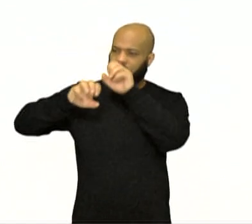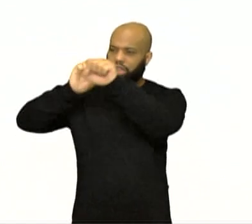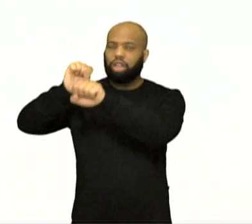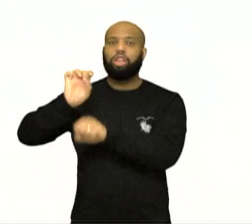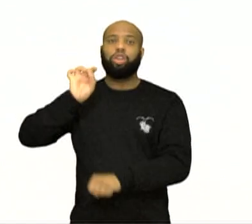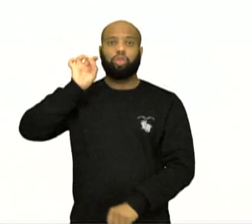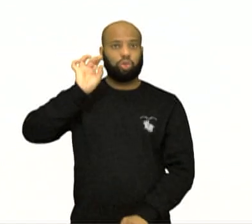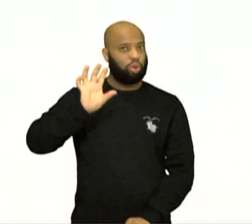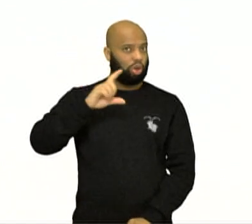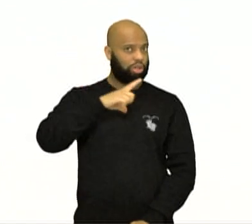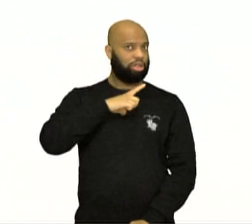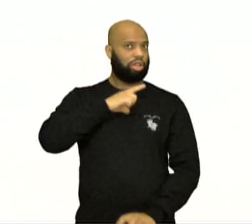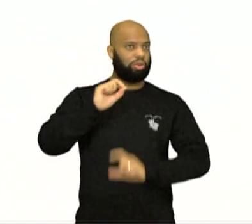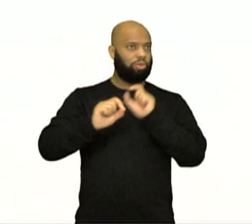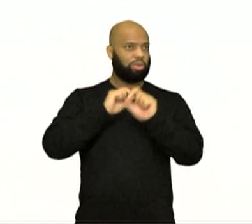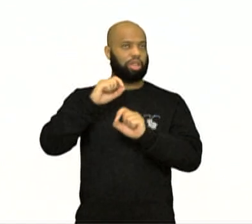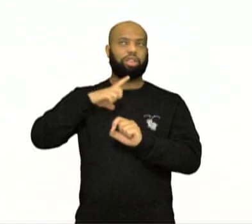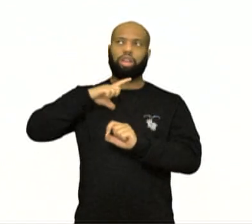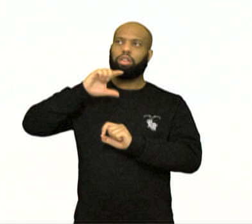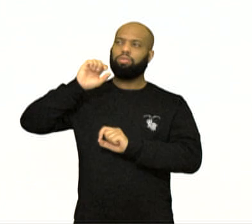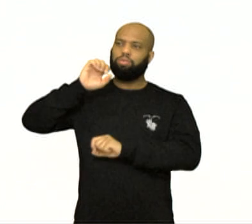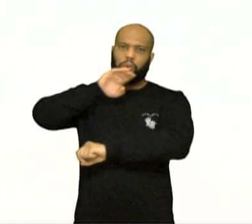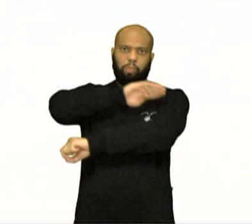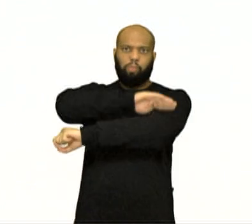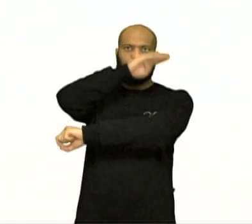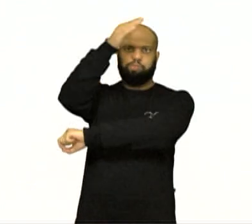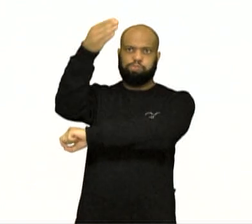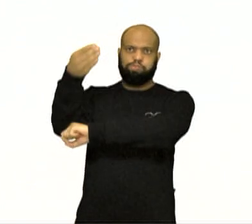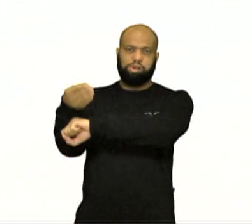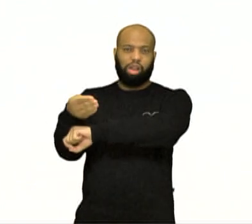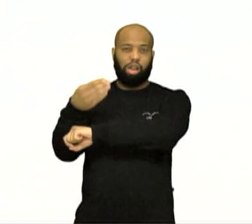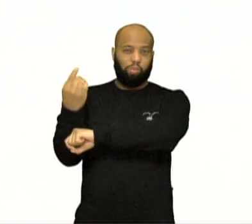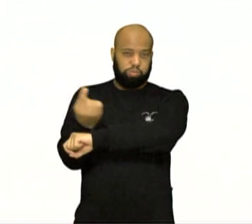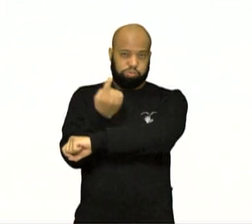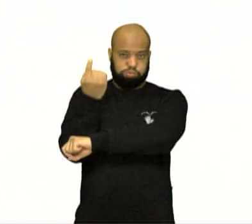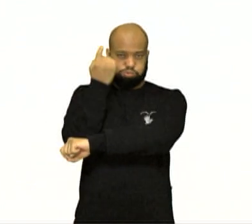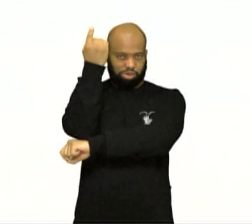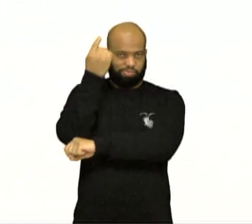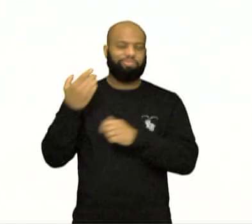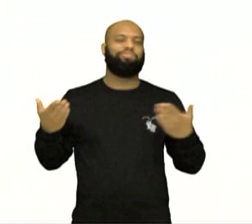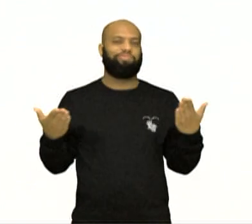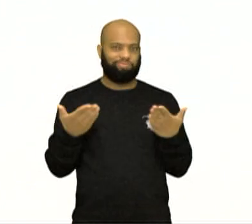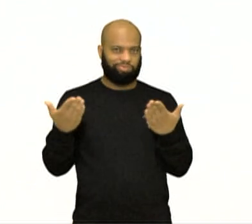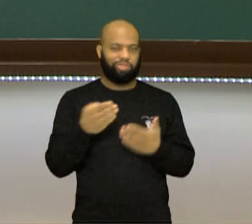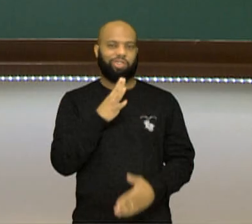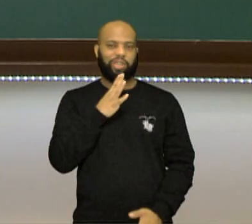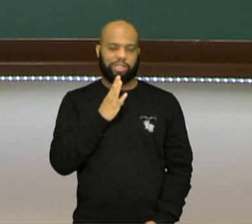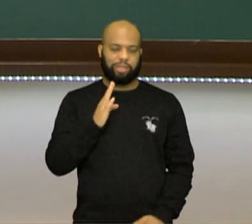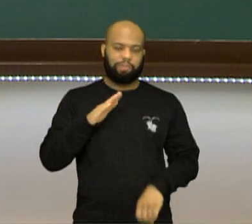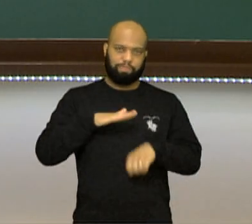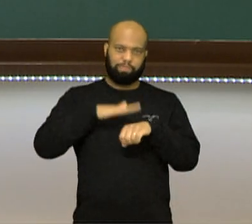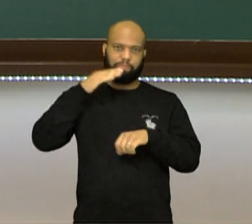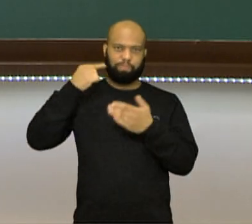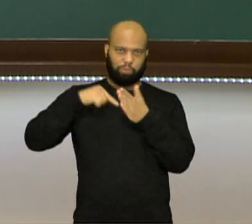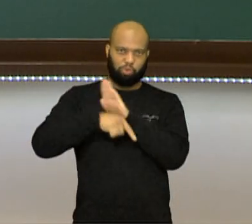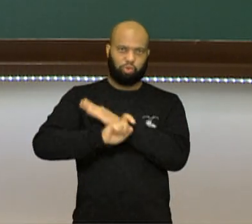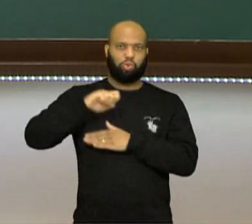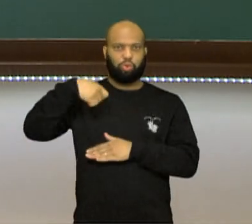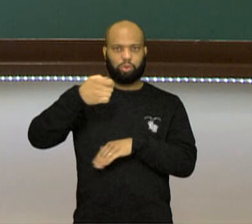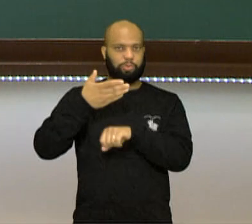daquela escalada de altas montanhas? Vamos conhecer um pouquinho mais sobre essa prática? Talvez você veja